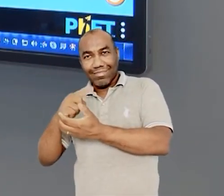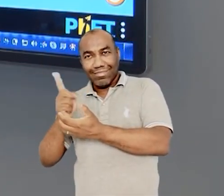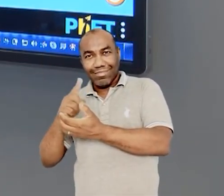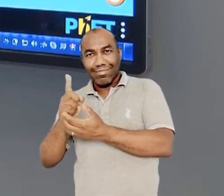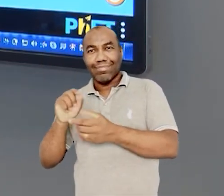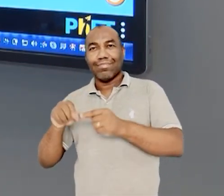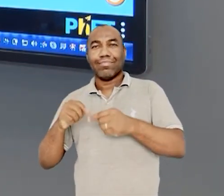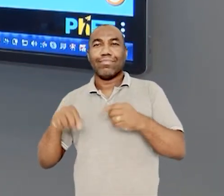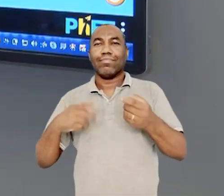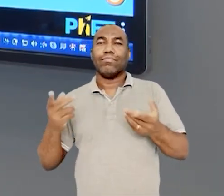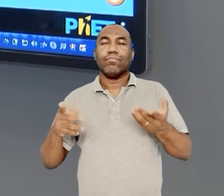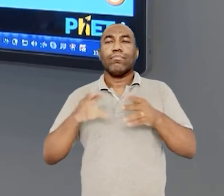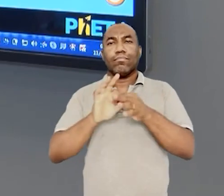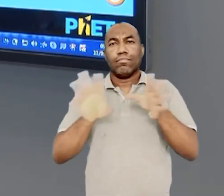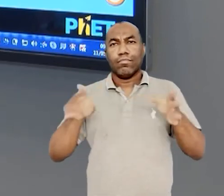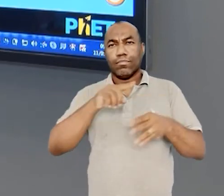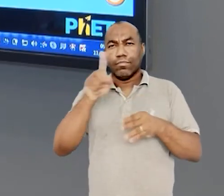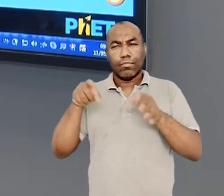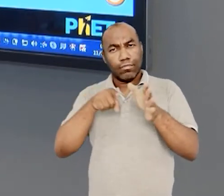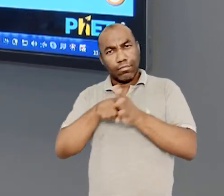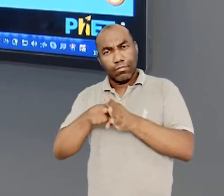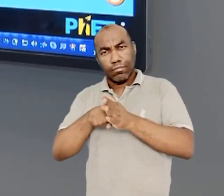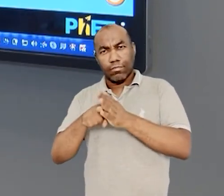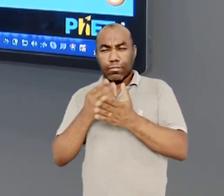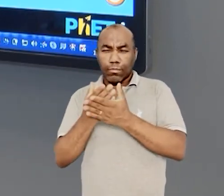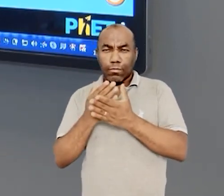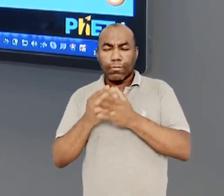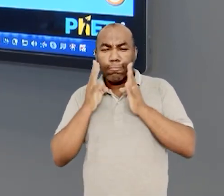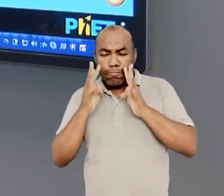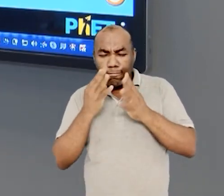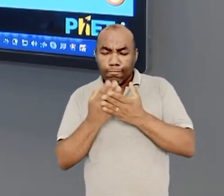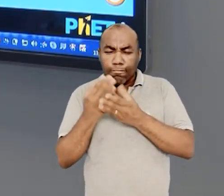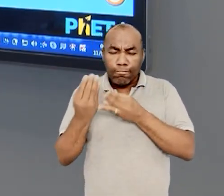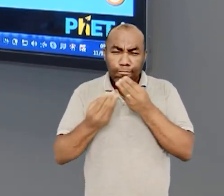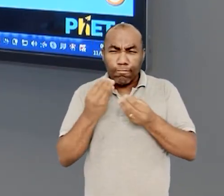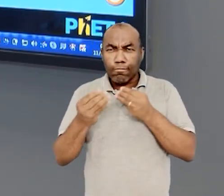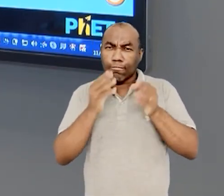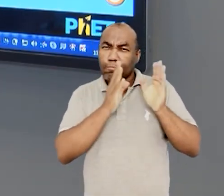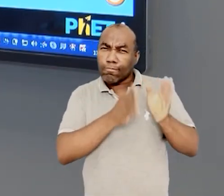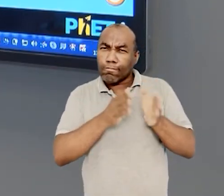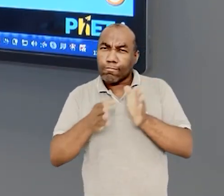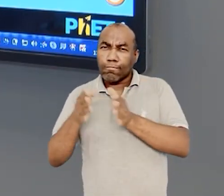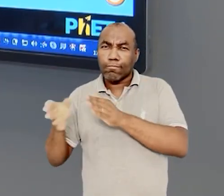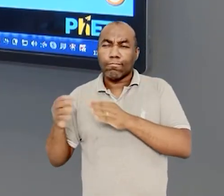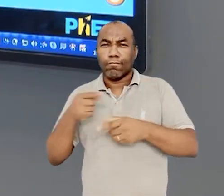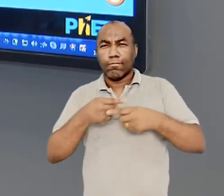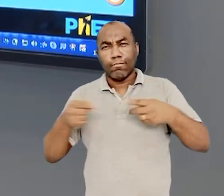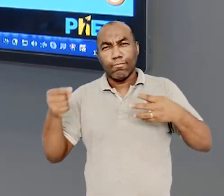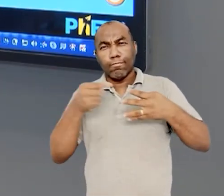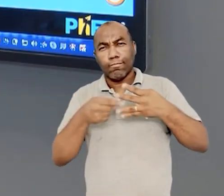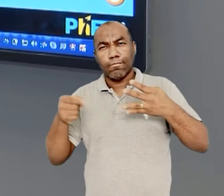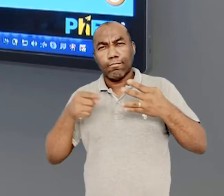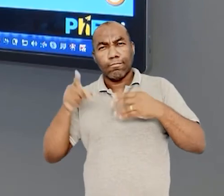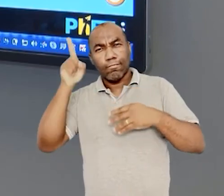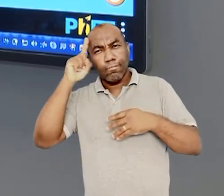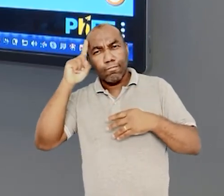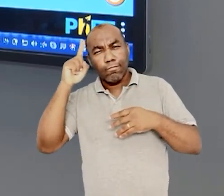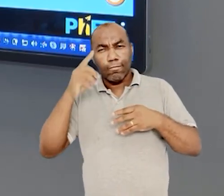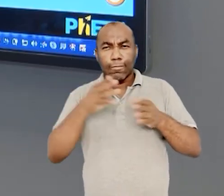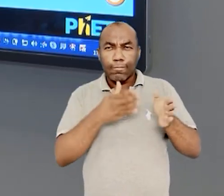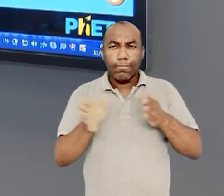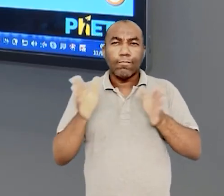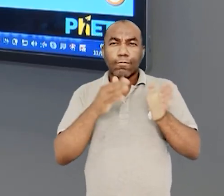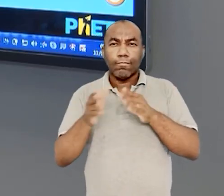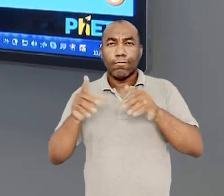simulador PET colorado. Vale a pena você investir nisso, focar, ter uma rotina de estudos diariamente e fazer